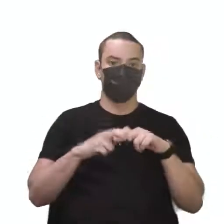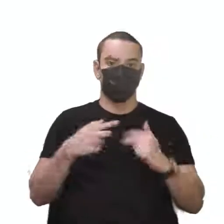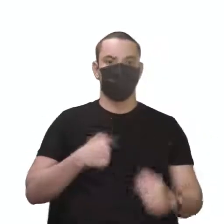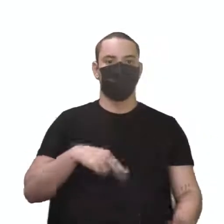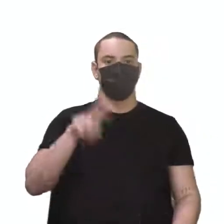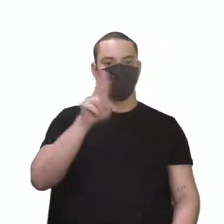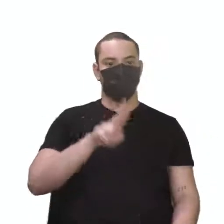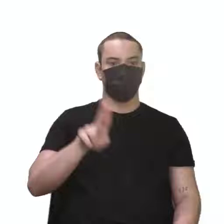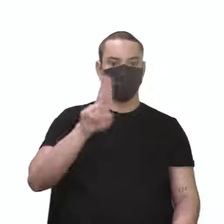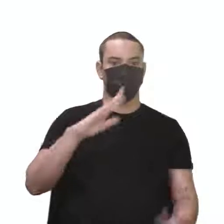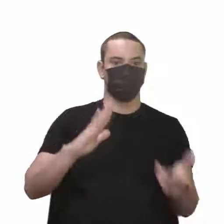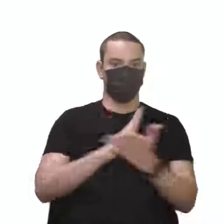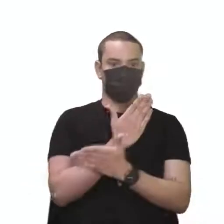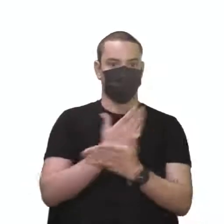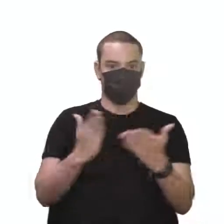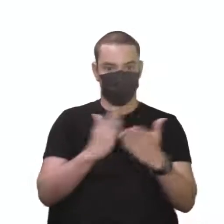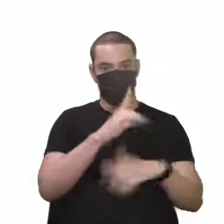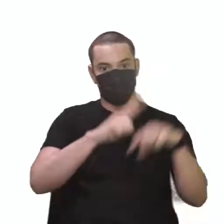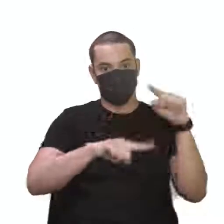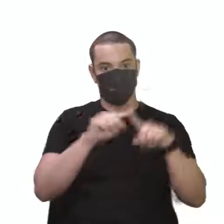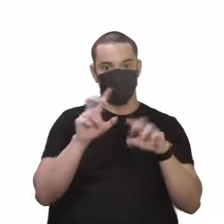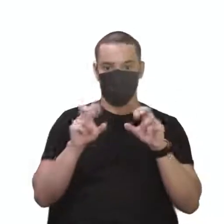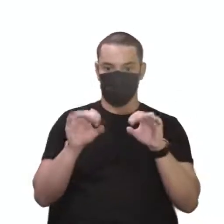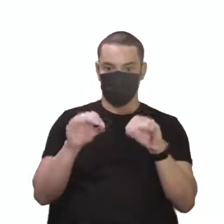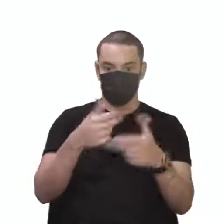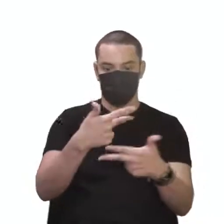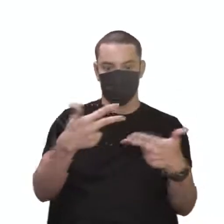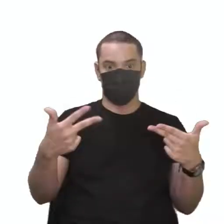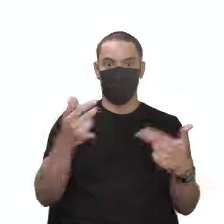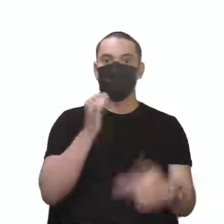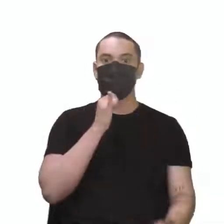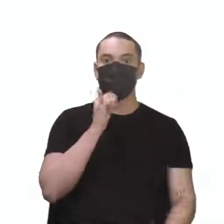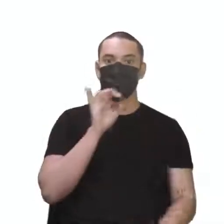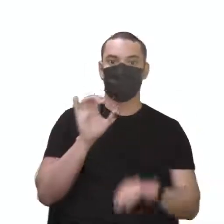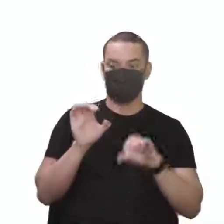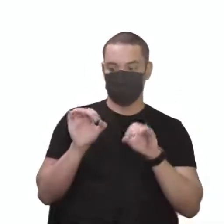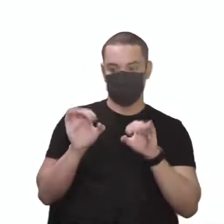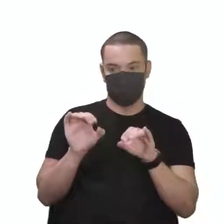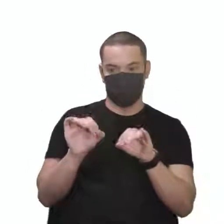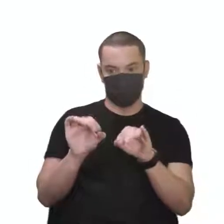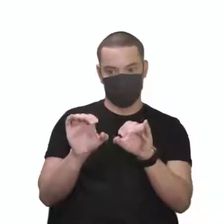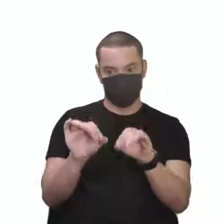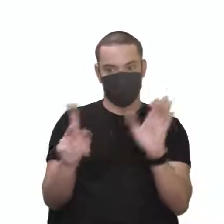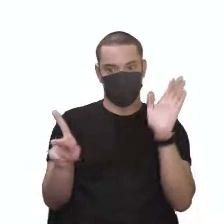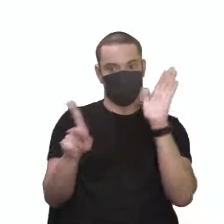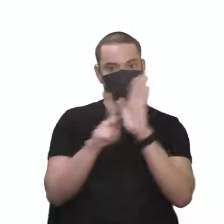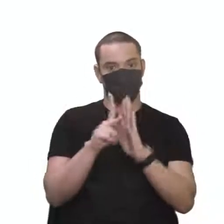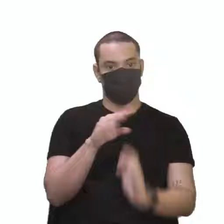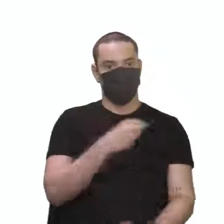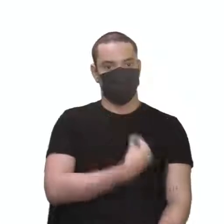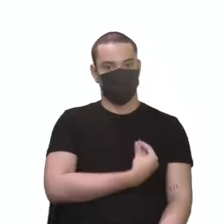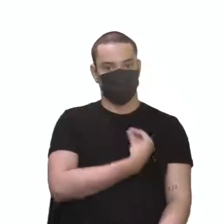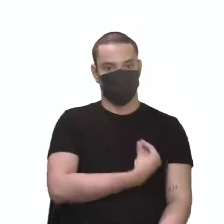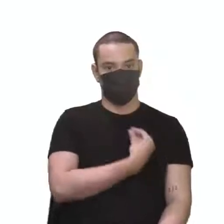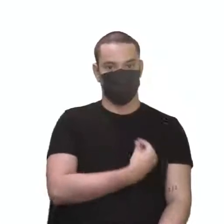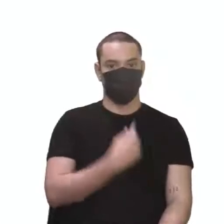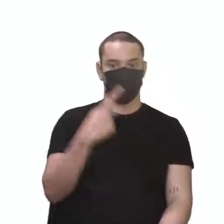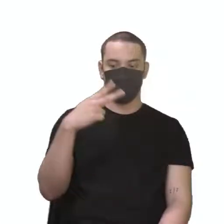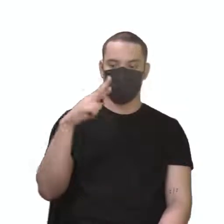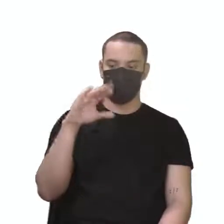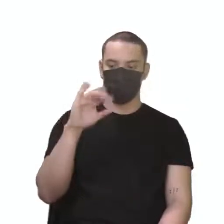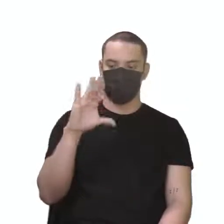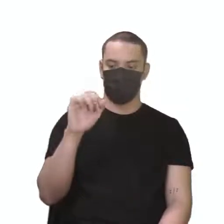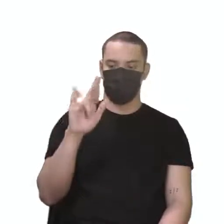utilizar micro-organismos como as bactérias, que são seres, né,